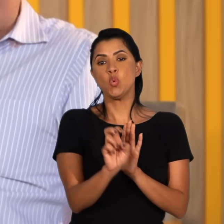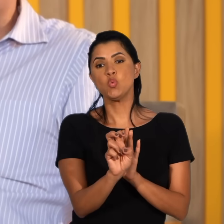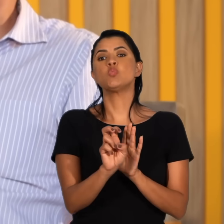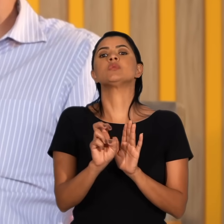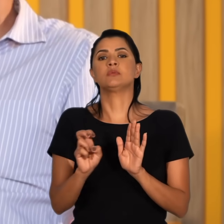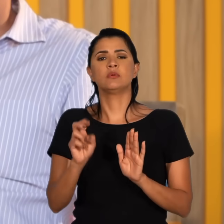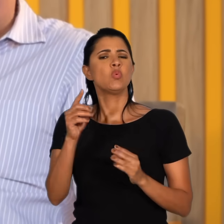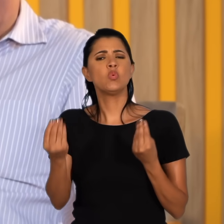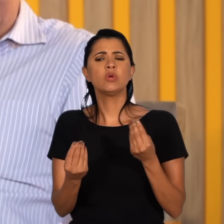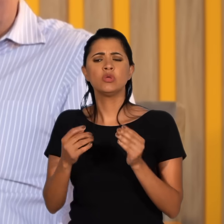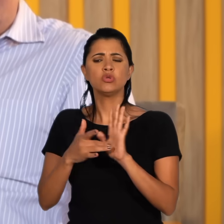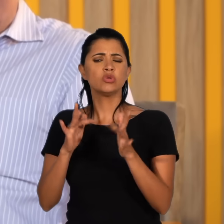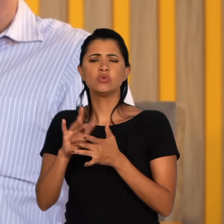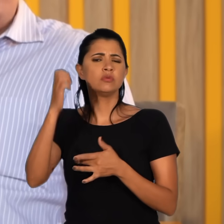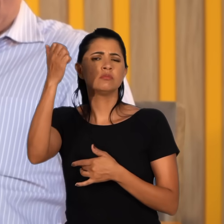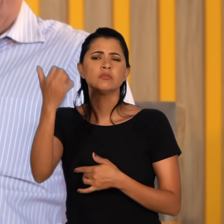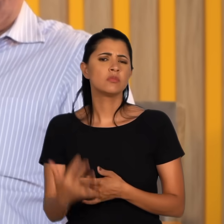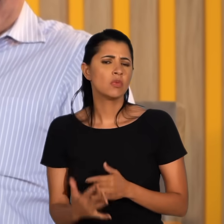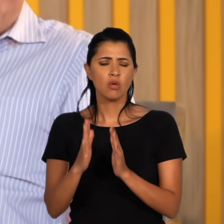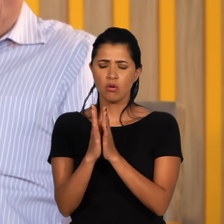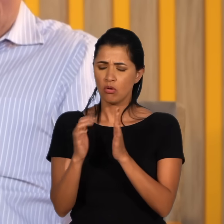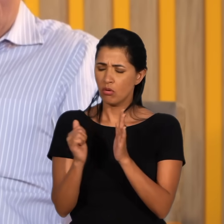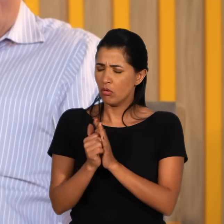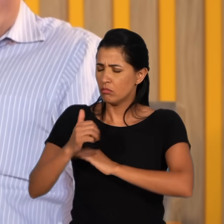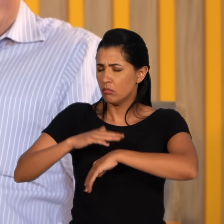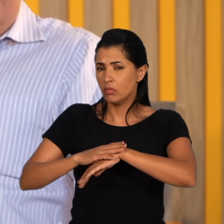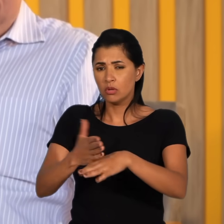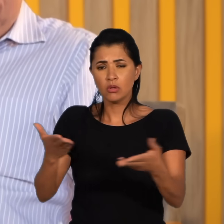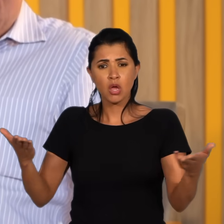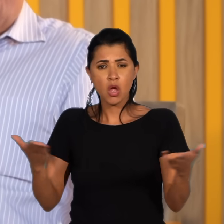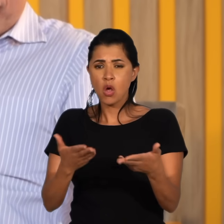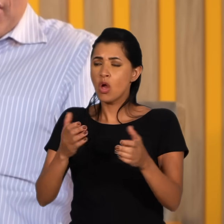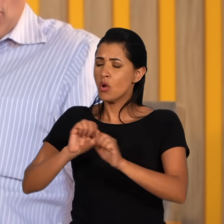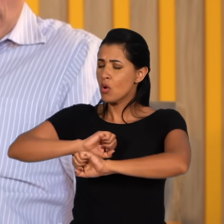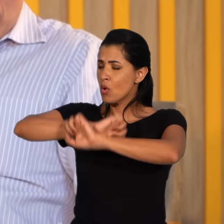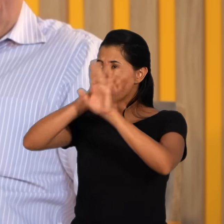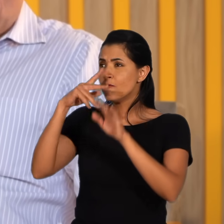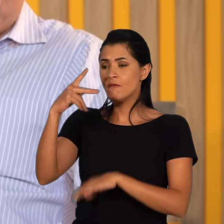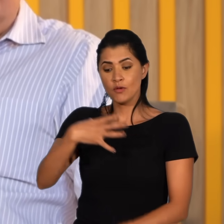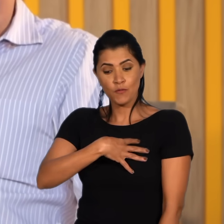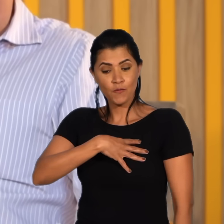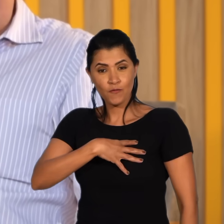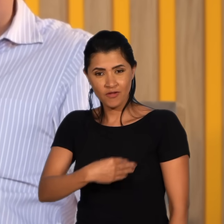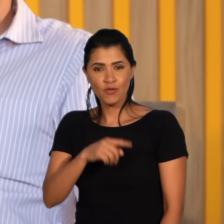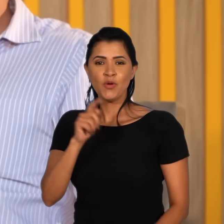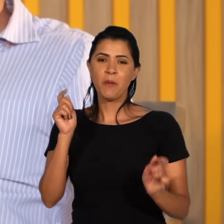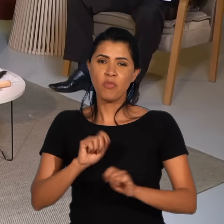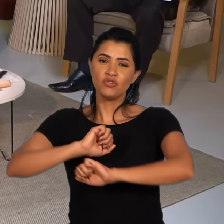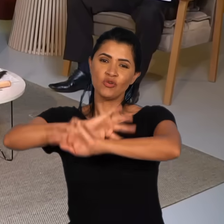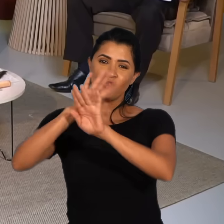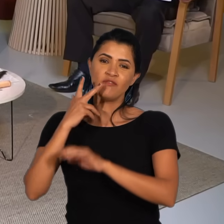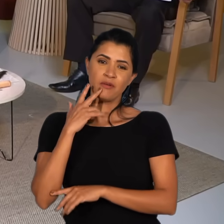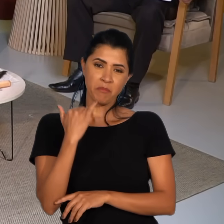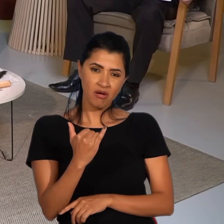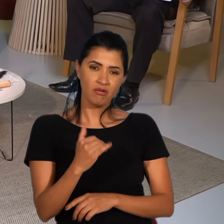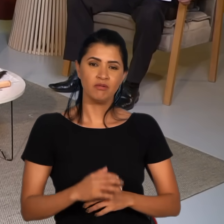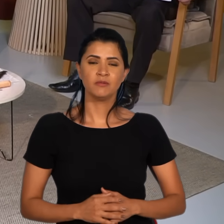dizer quando orou pai é chegada a hora glorifica teu filho para que o filho glorifica